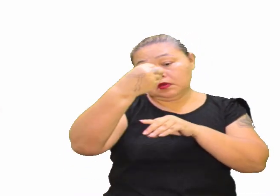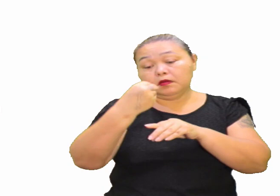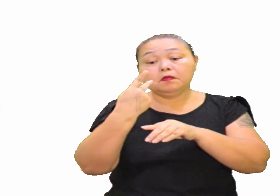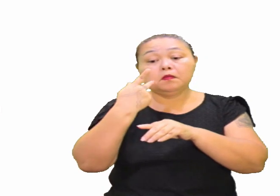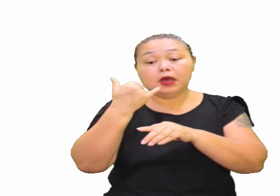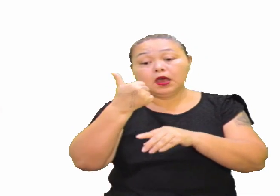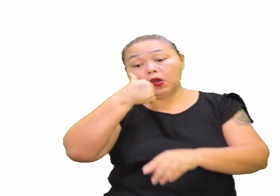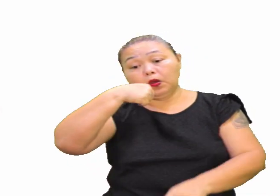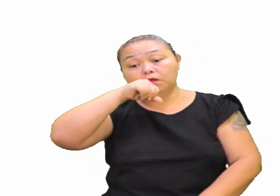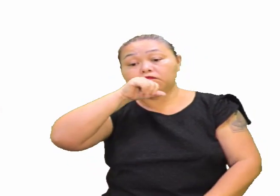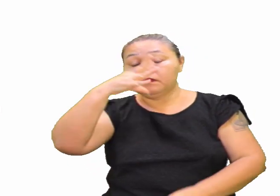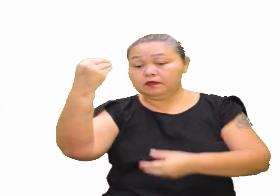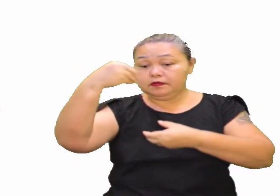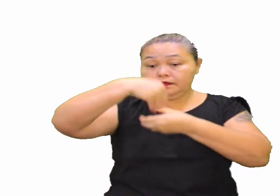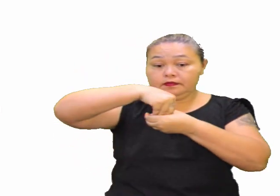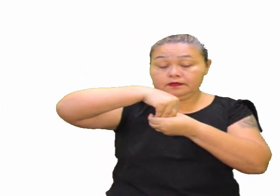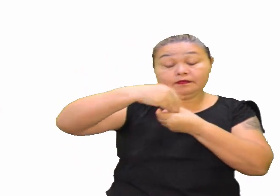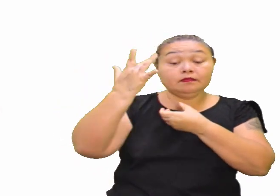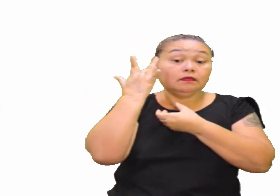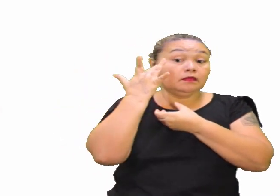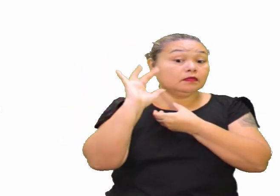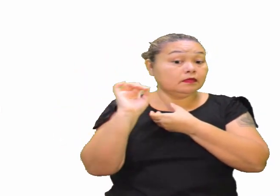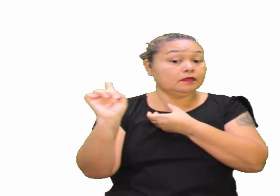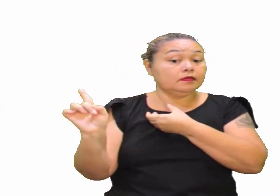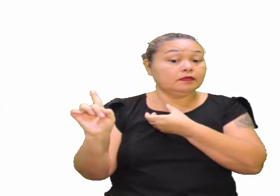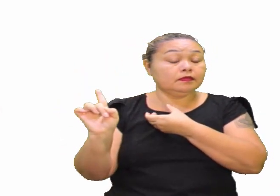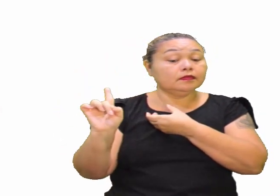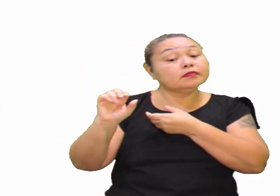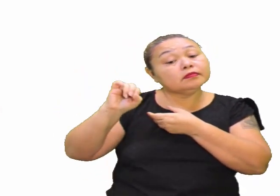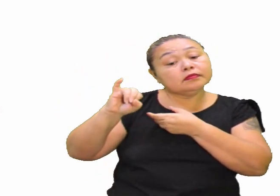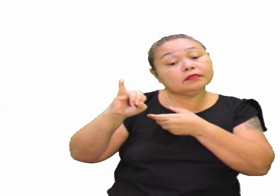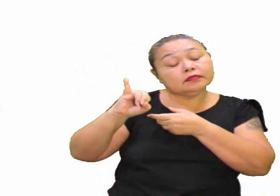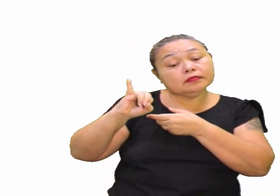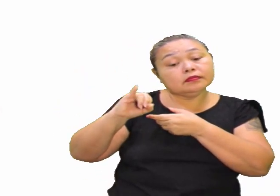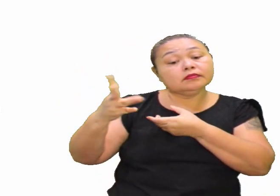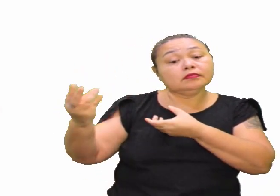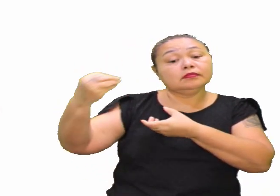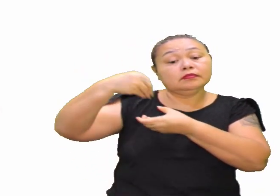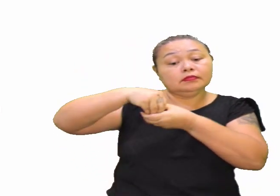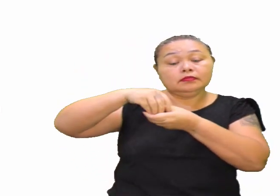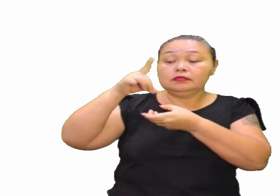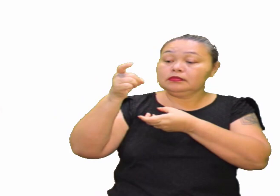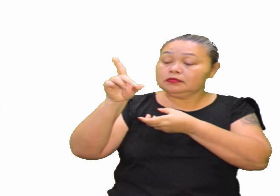Aqui, pessoal, se nós formos fazer a questão